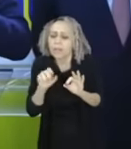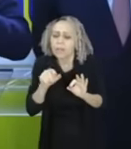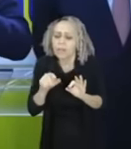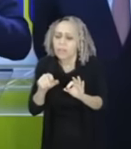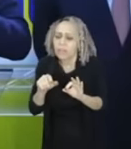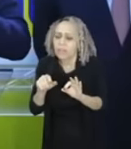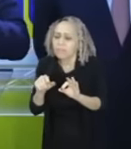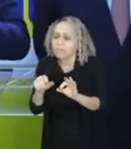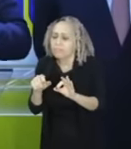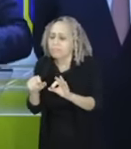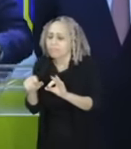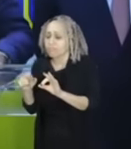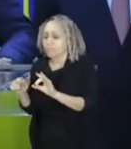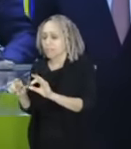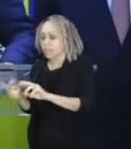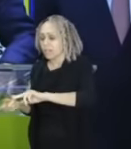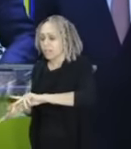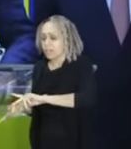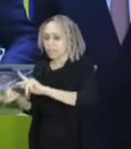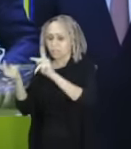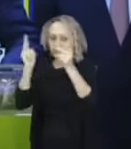o novo governo